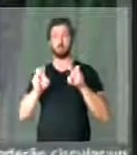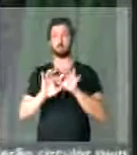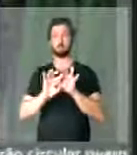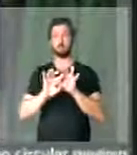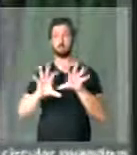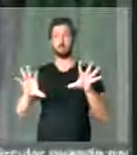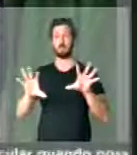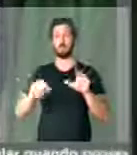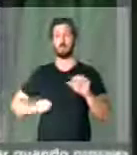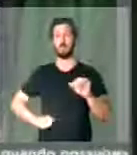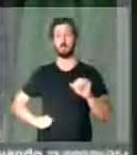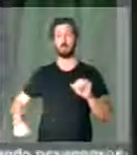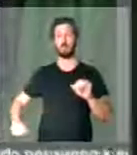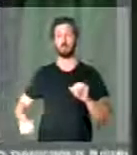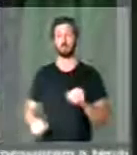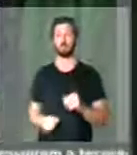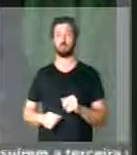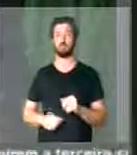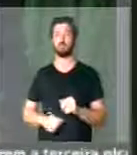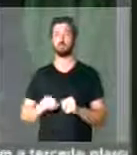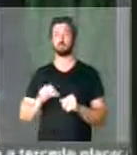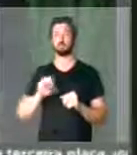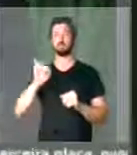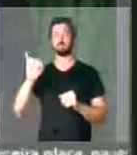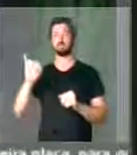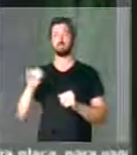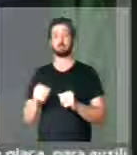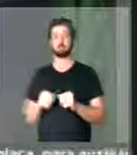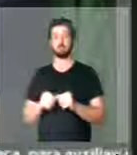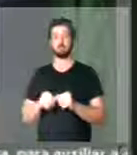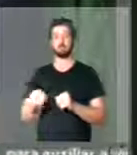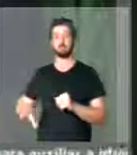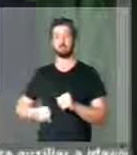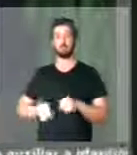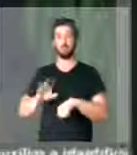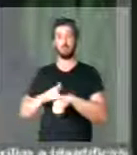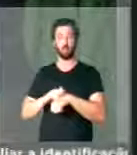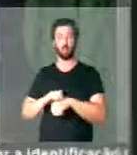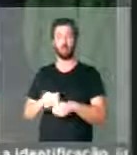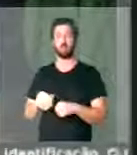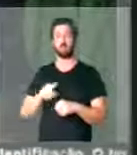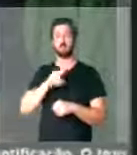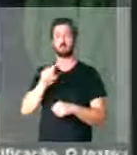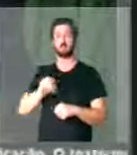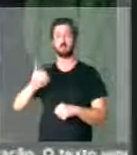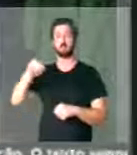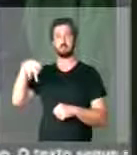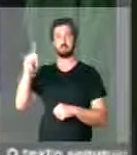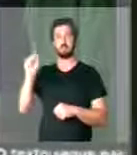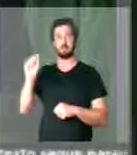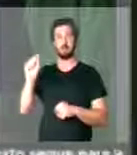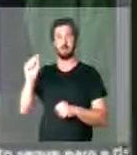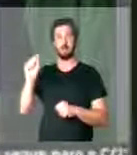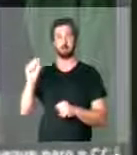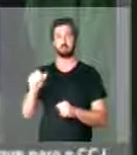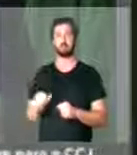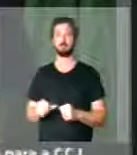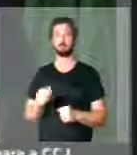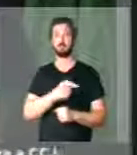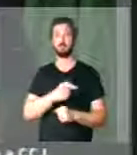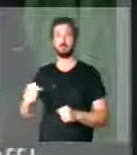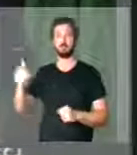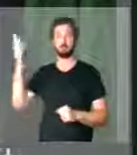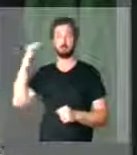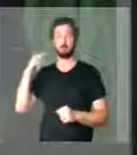liberação do aborto nos casos de contaminação com música vírus na semana